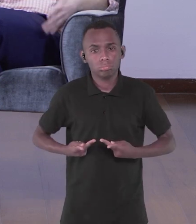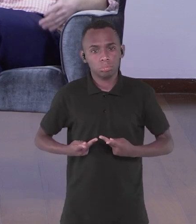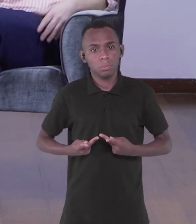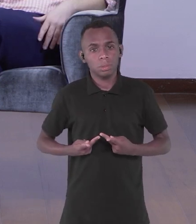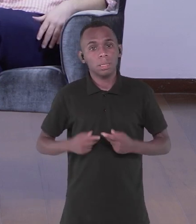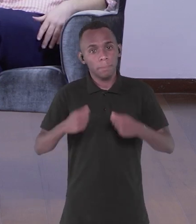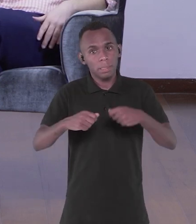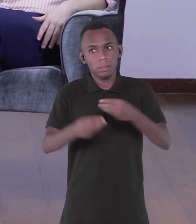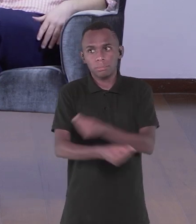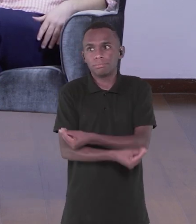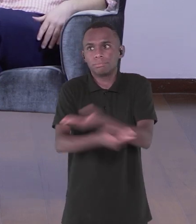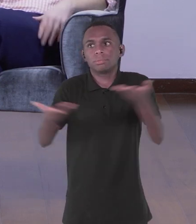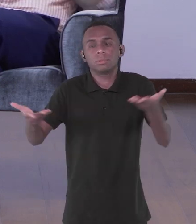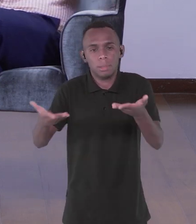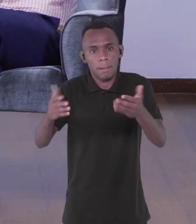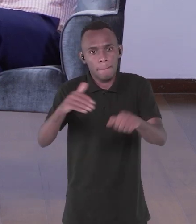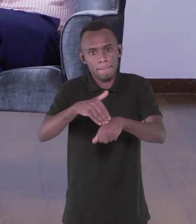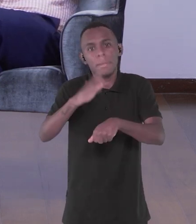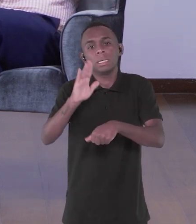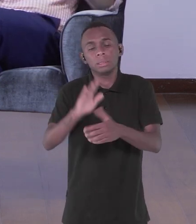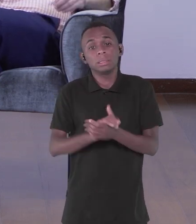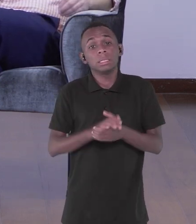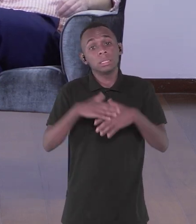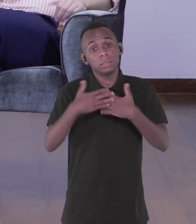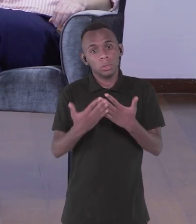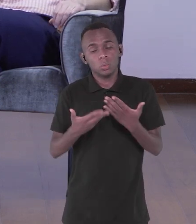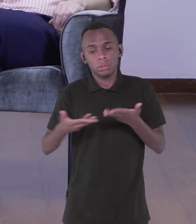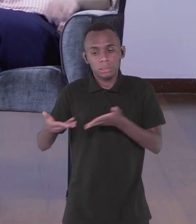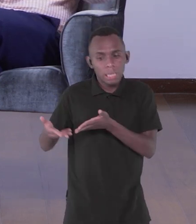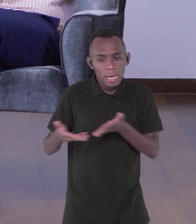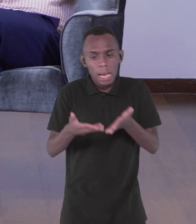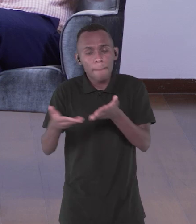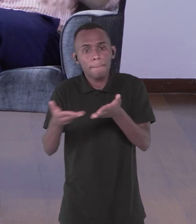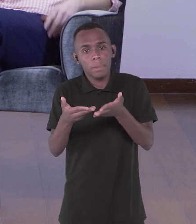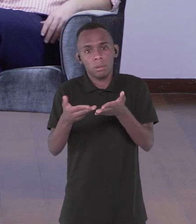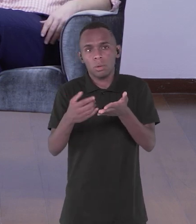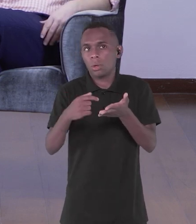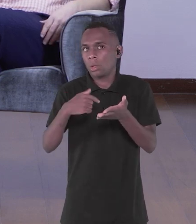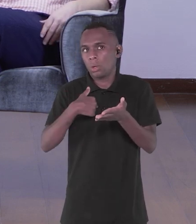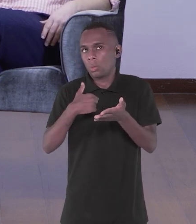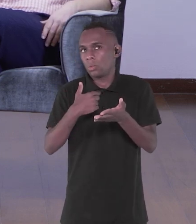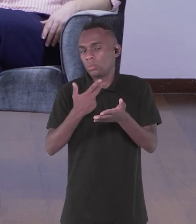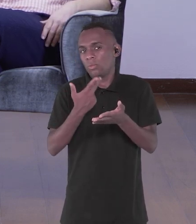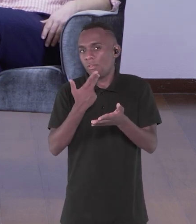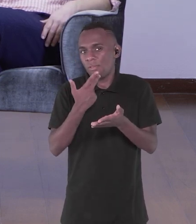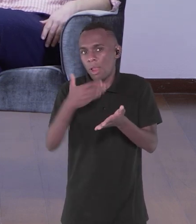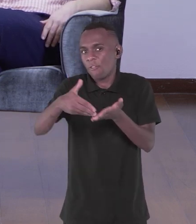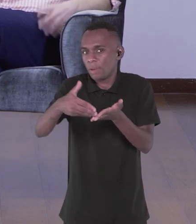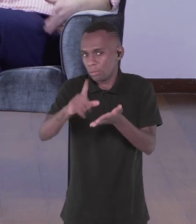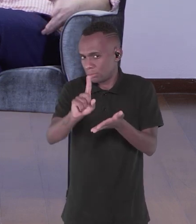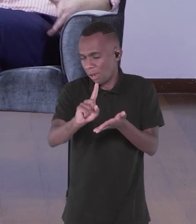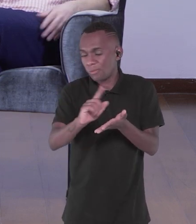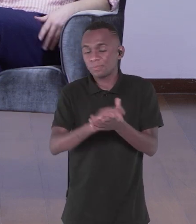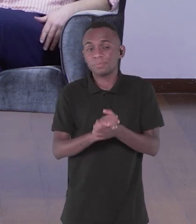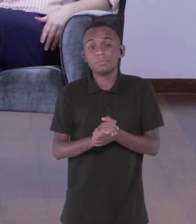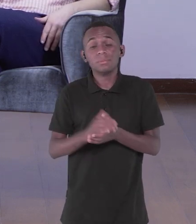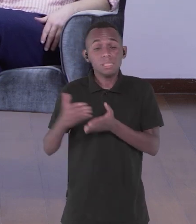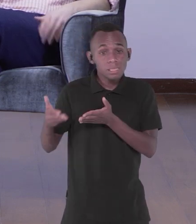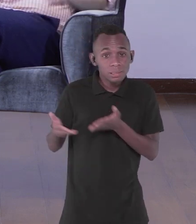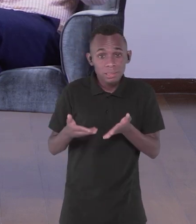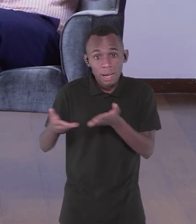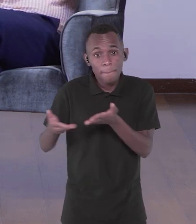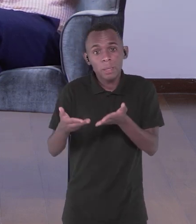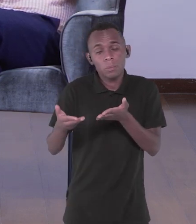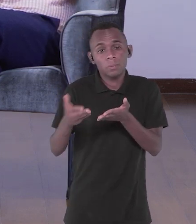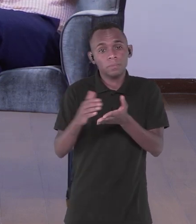obviamente, expandido. E nesse trajeto dela, não vou contar o final, nesse trajeto dela,